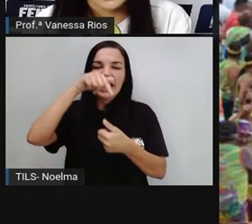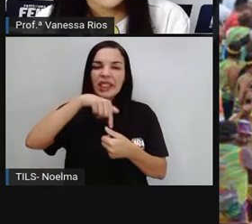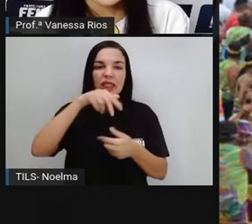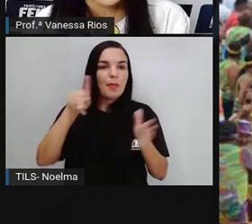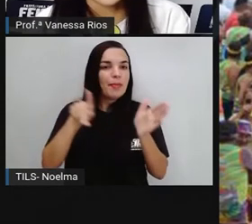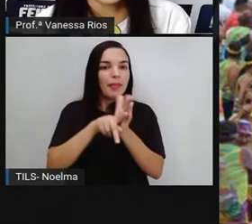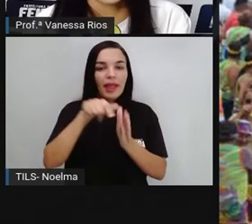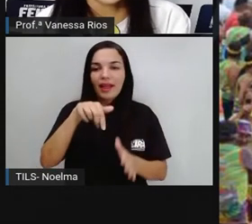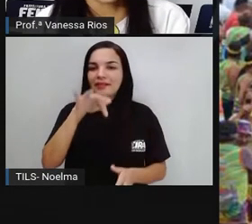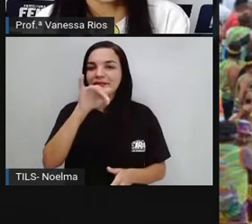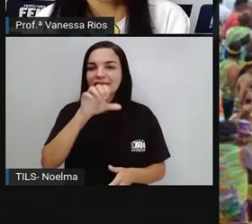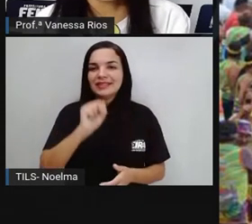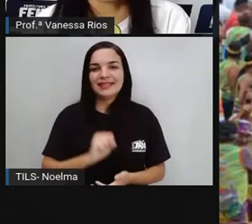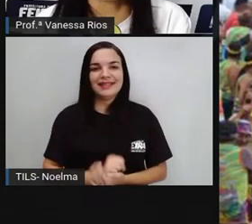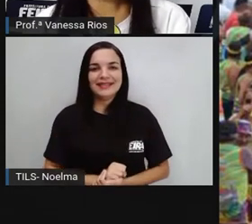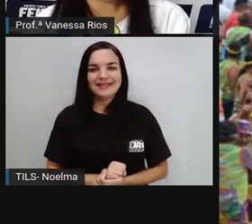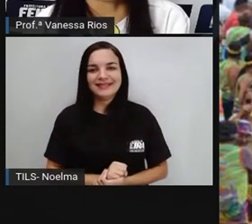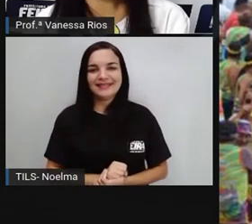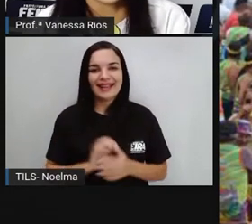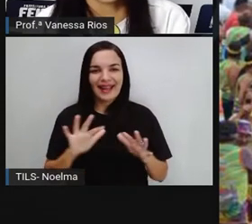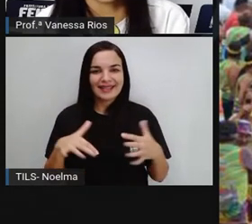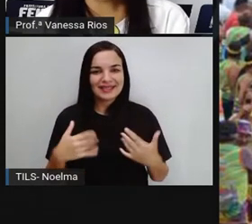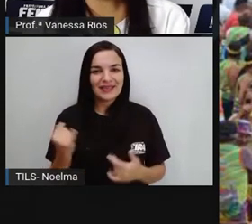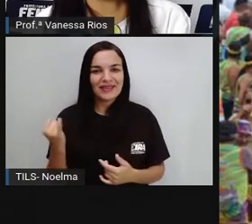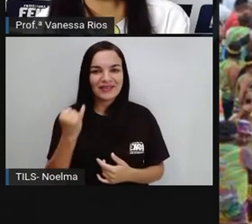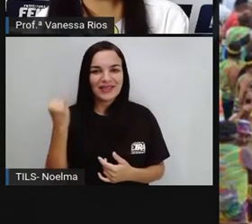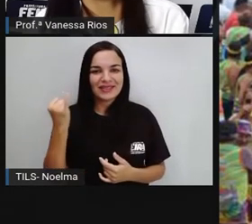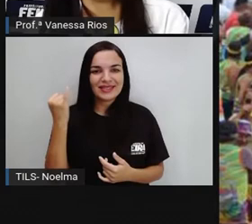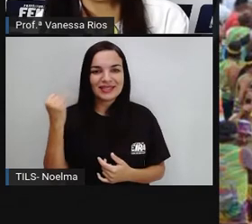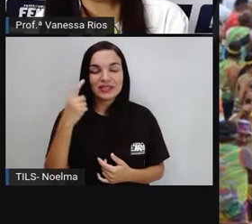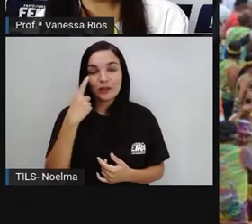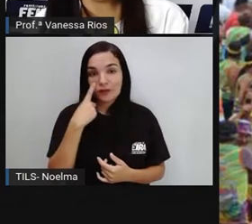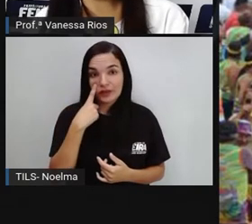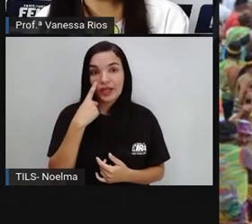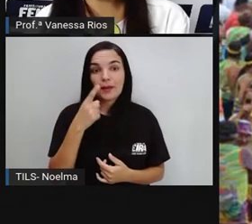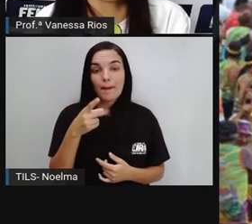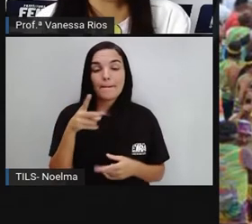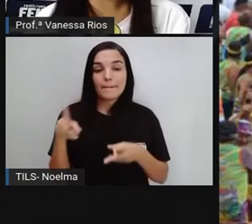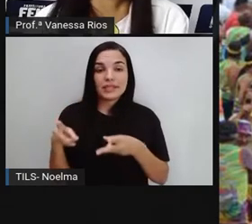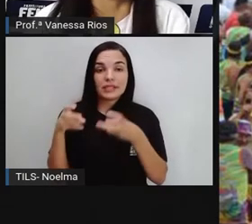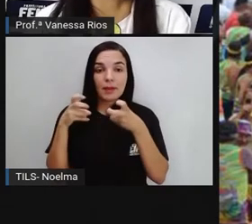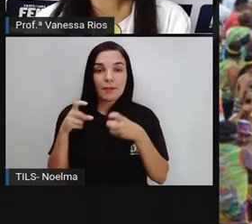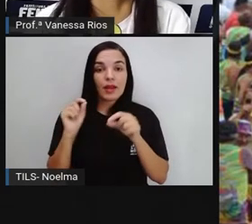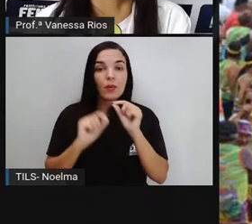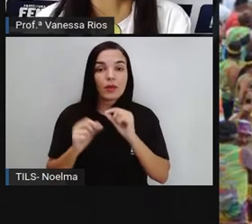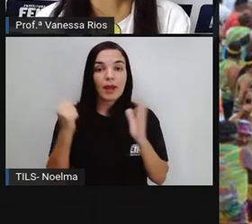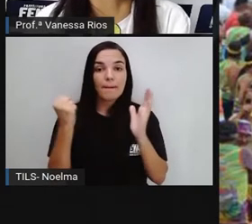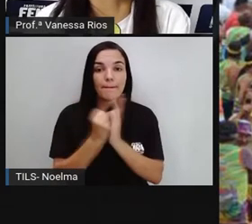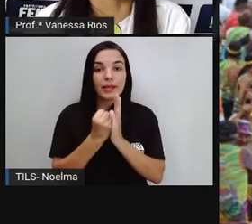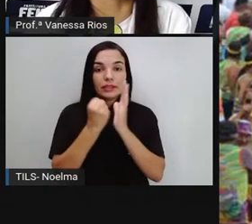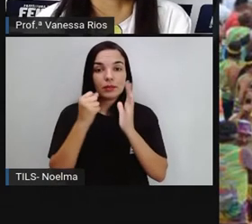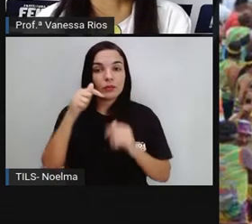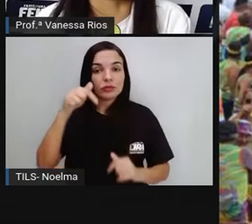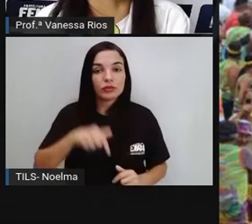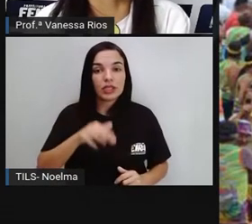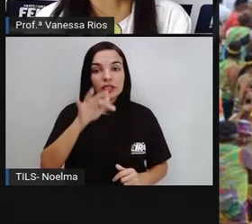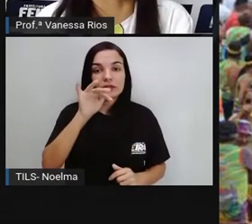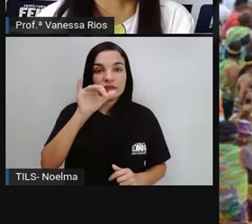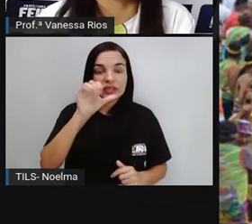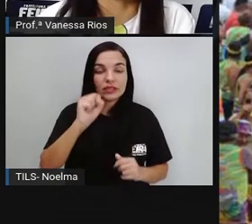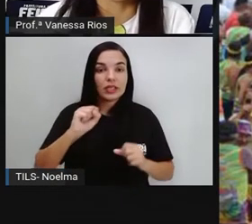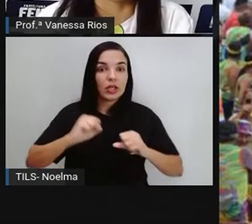daqui, né, da cidade de Feira de Santana. Então é bem interessante e bem importante a gente perceber a importância dessa festa,